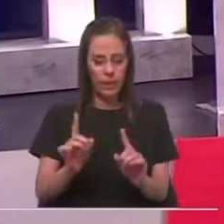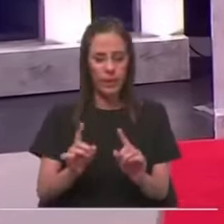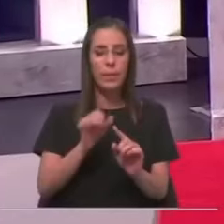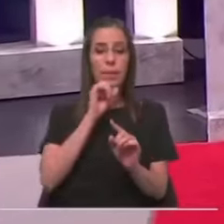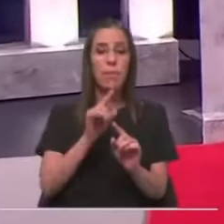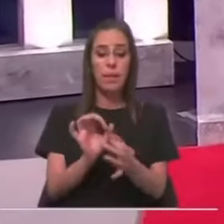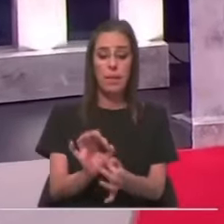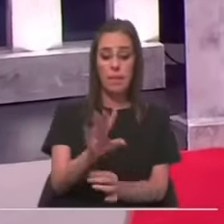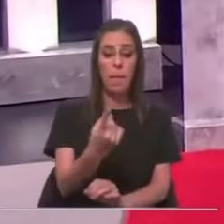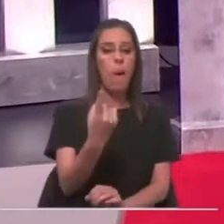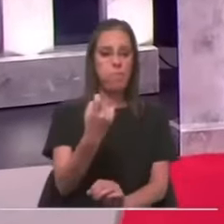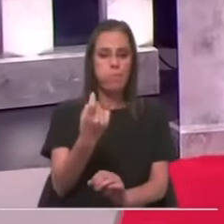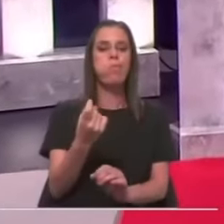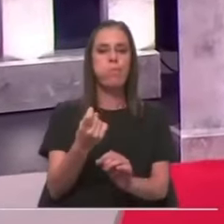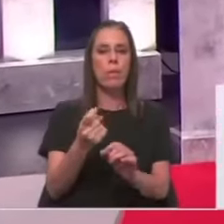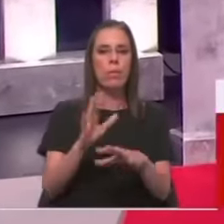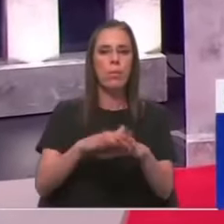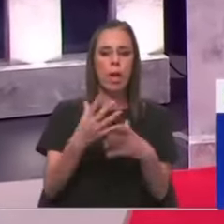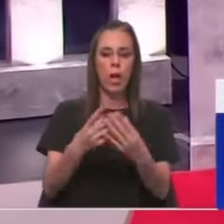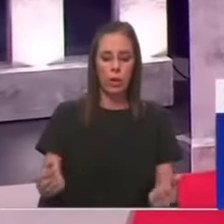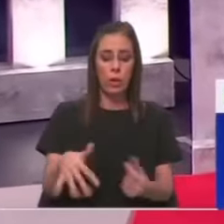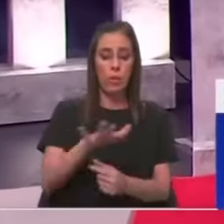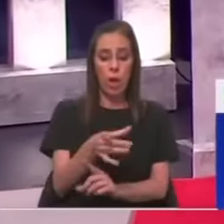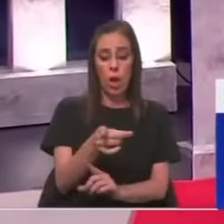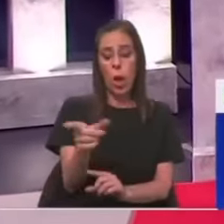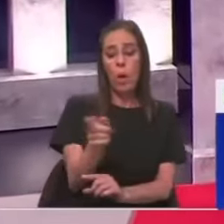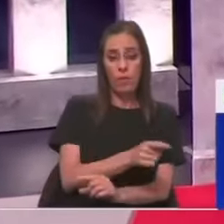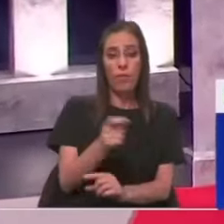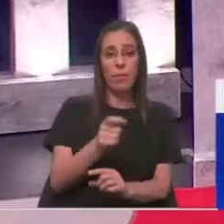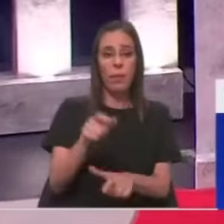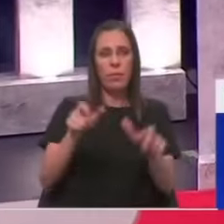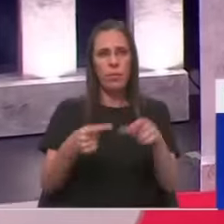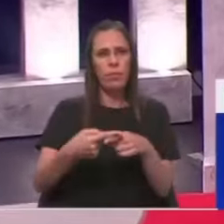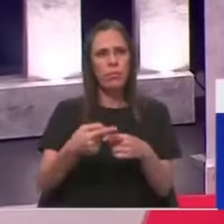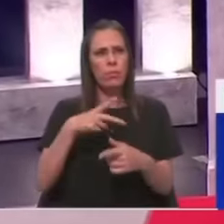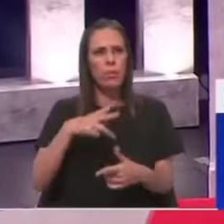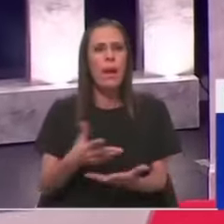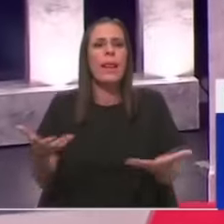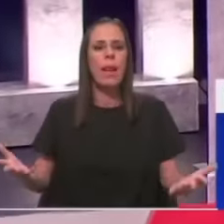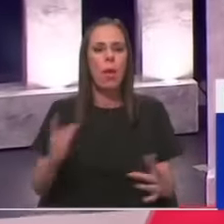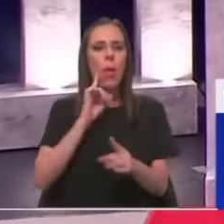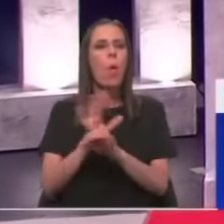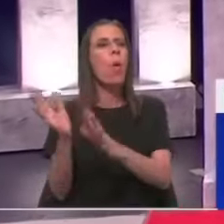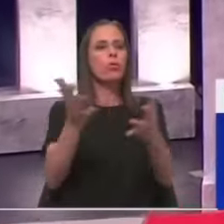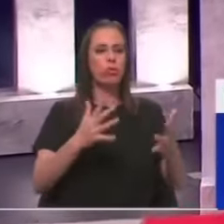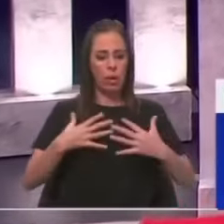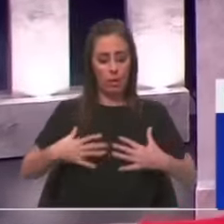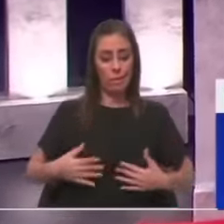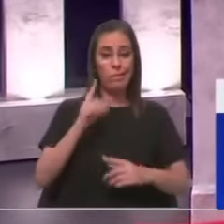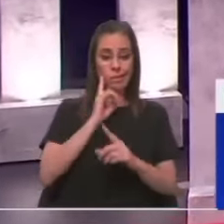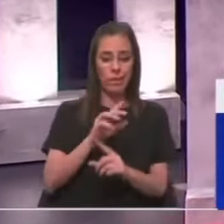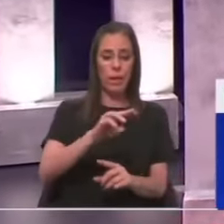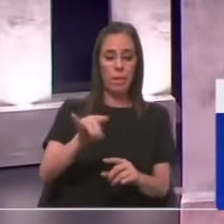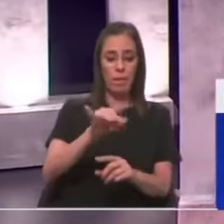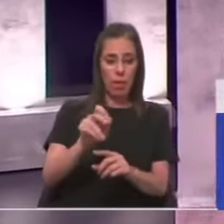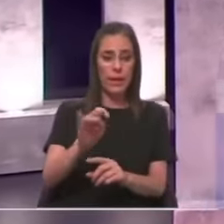pode ser a pista que faltava para o desenlace do caso que há nove meses toma conta dos portugueses Afinal Onde está o corpo de Mónica Silva e do